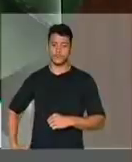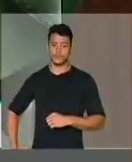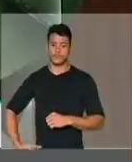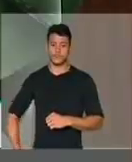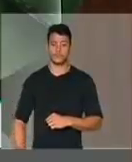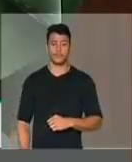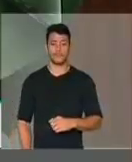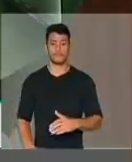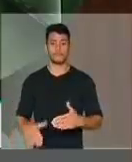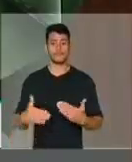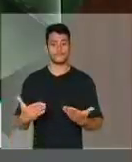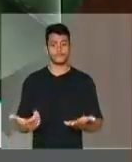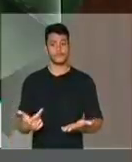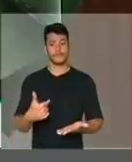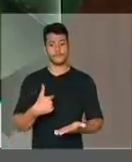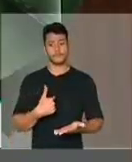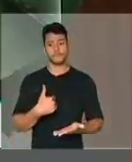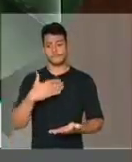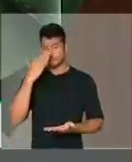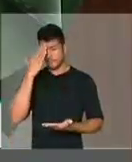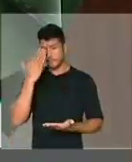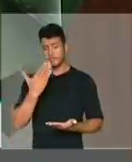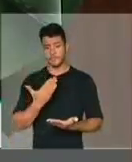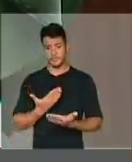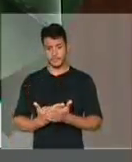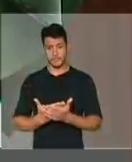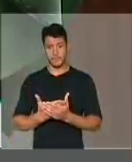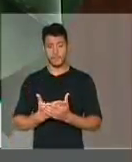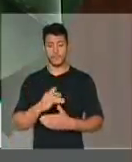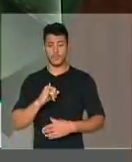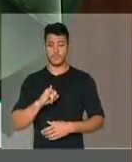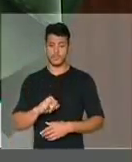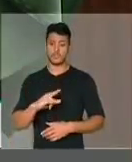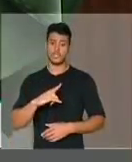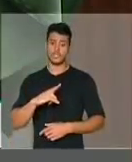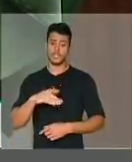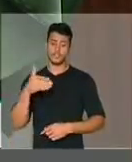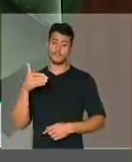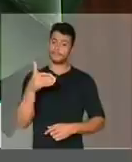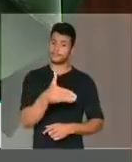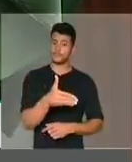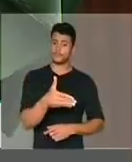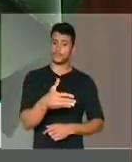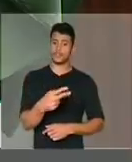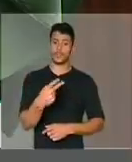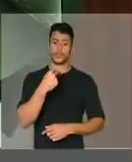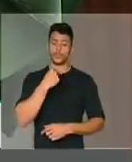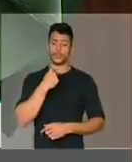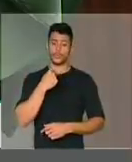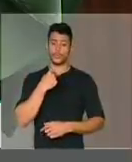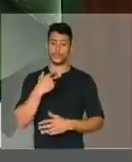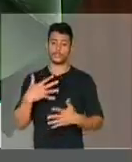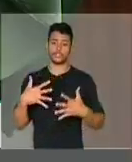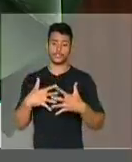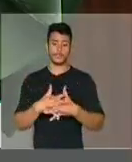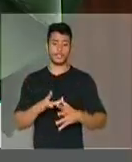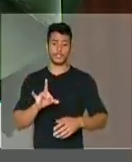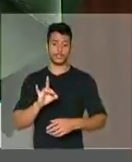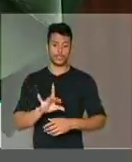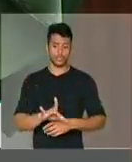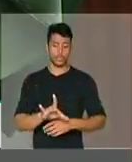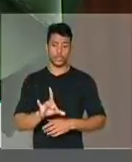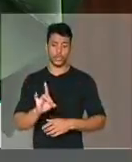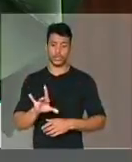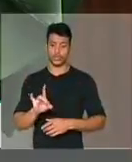Considerando que eu estou convencida de que as medidas de intervenção não poderão se limitar aos órgãos de segurança